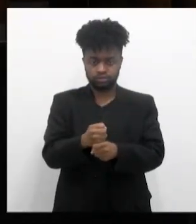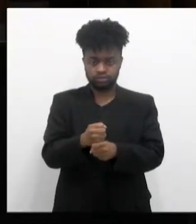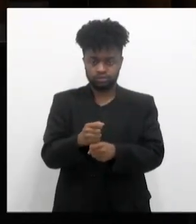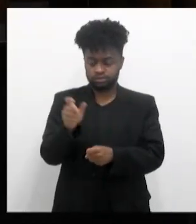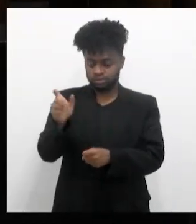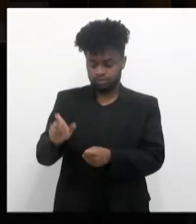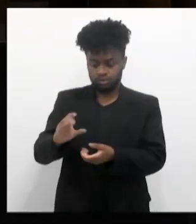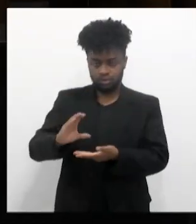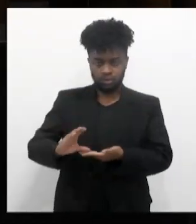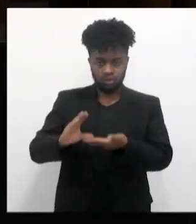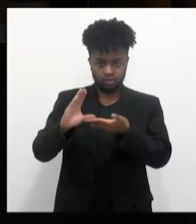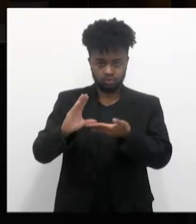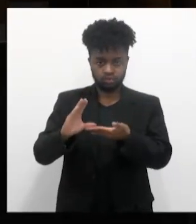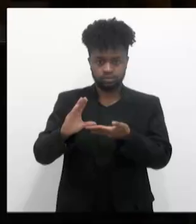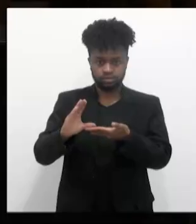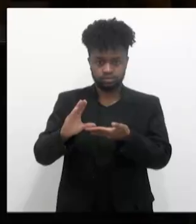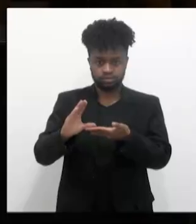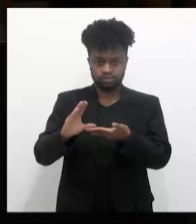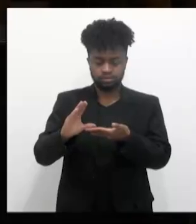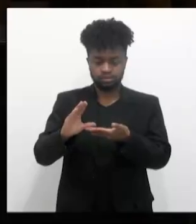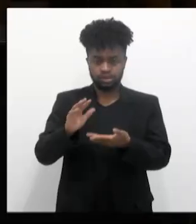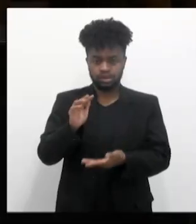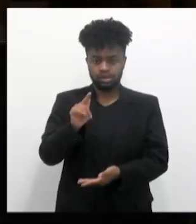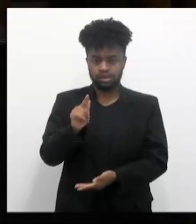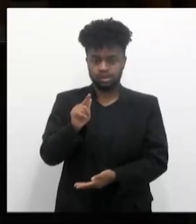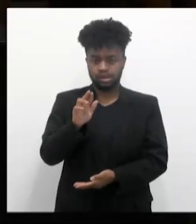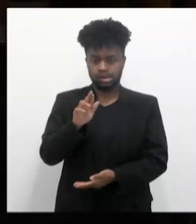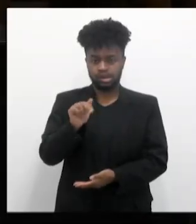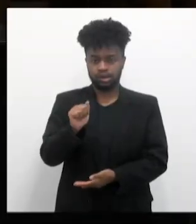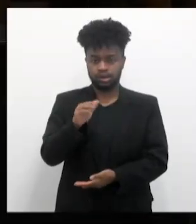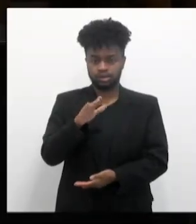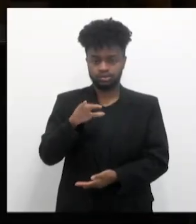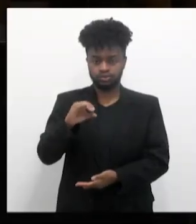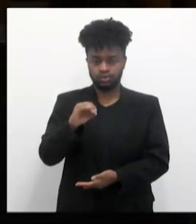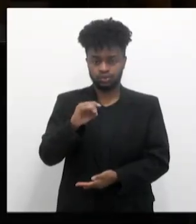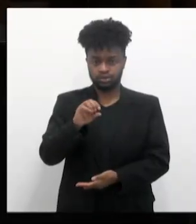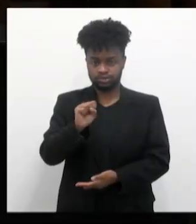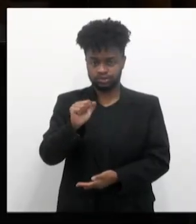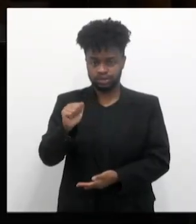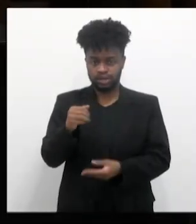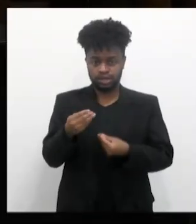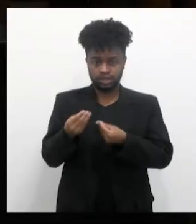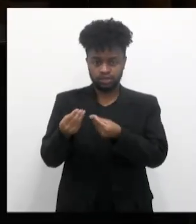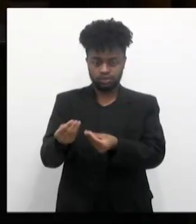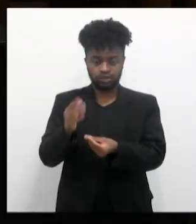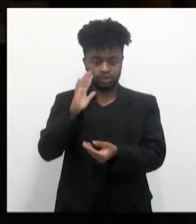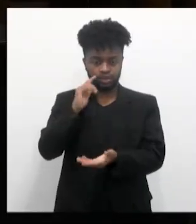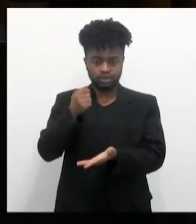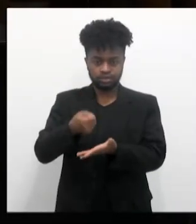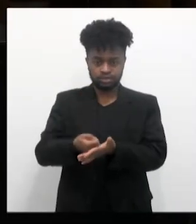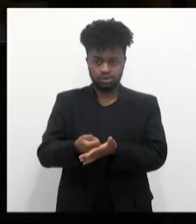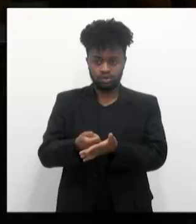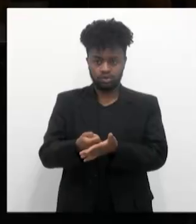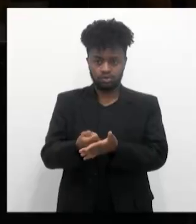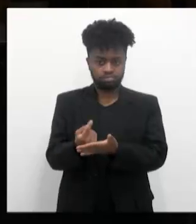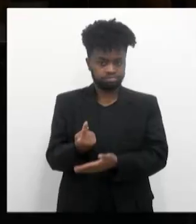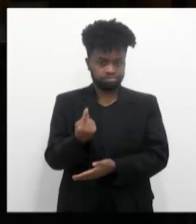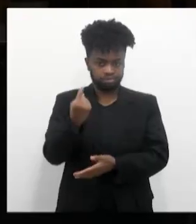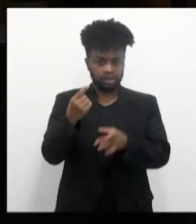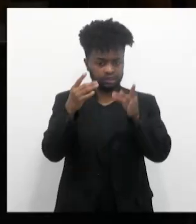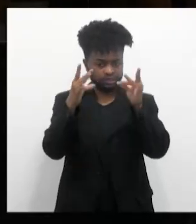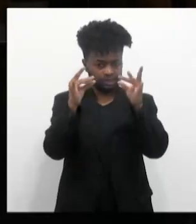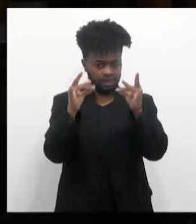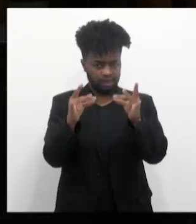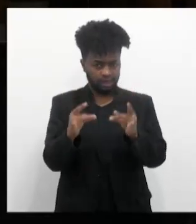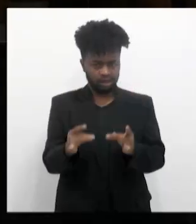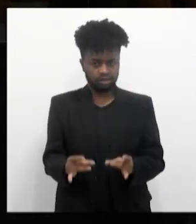conselheiro Graciosa deu uma decisão monocrática, bastante detalhada,